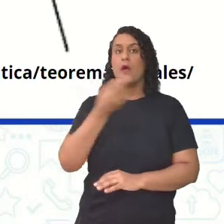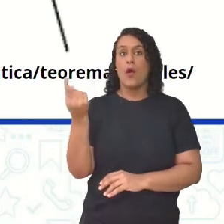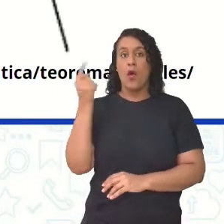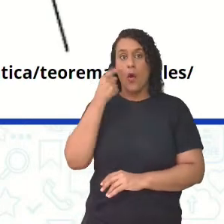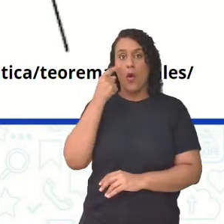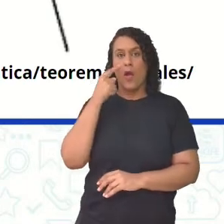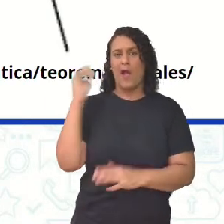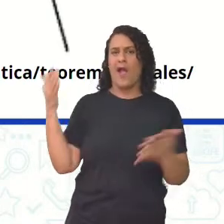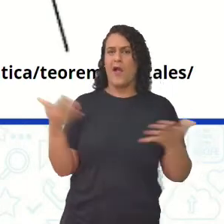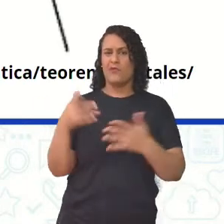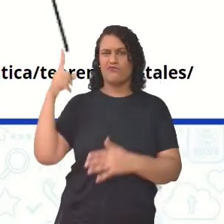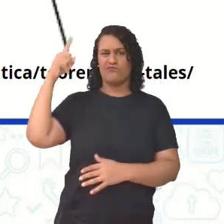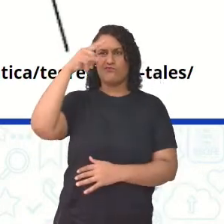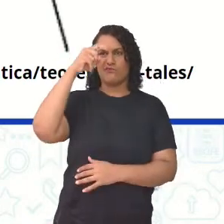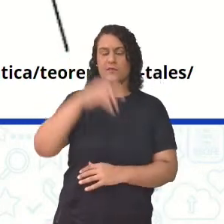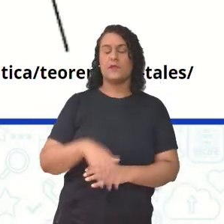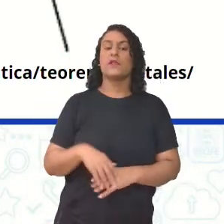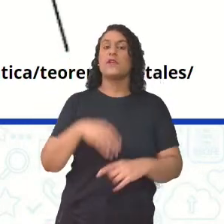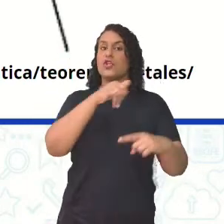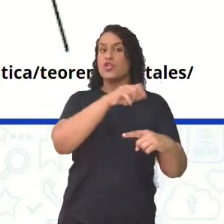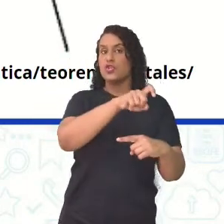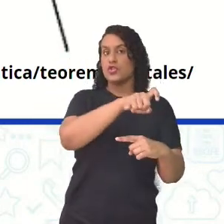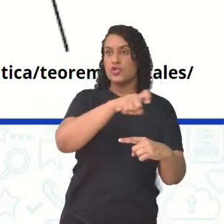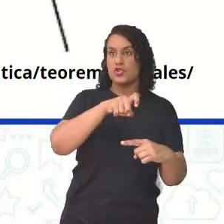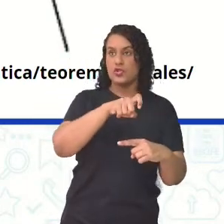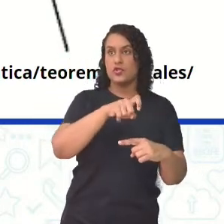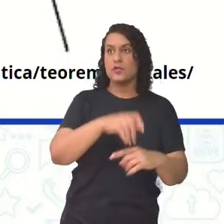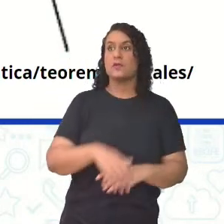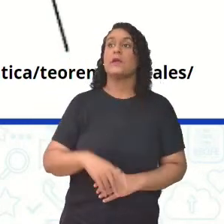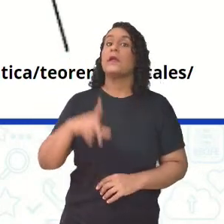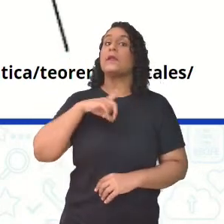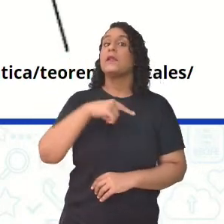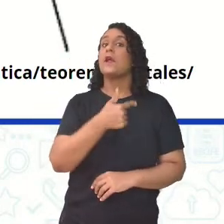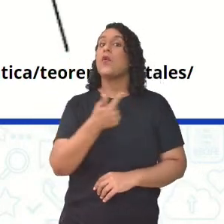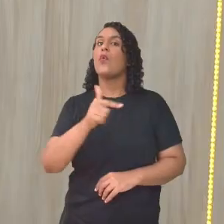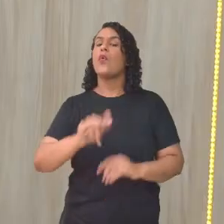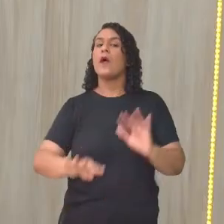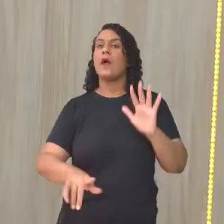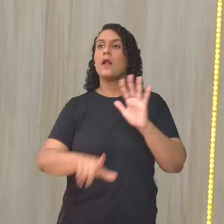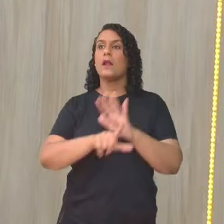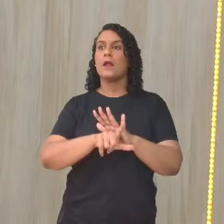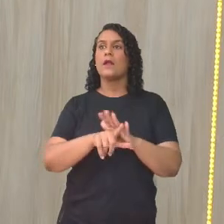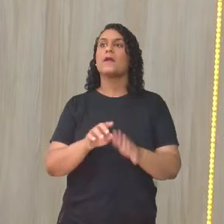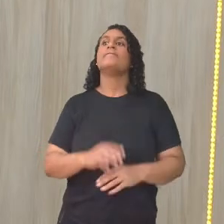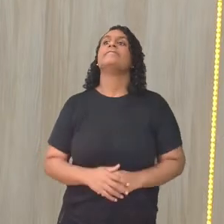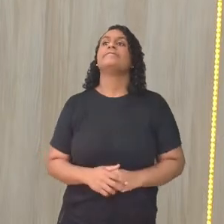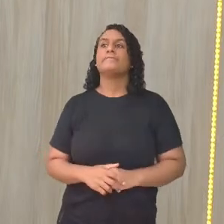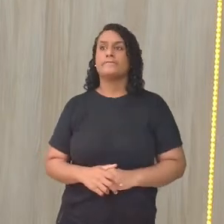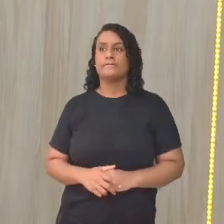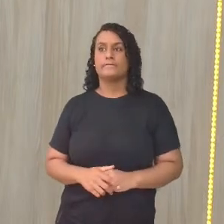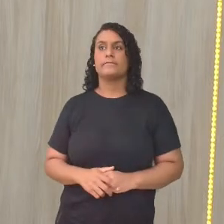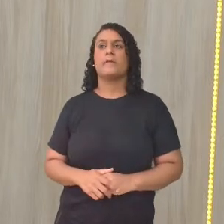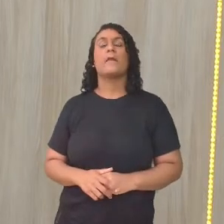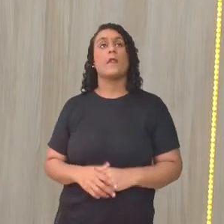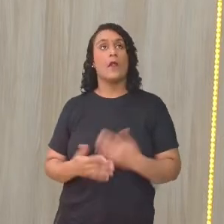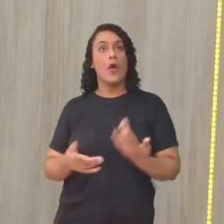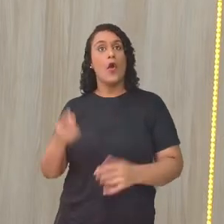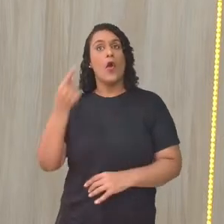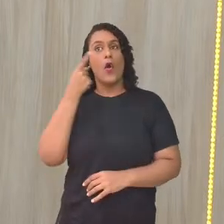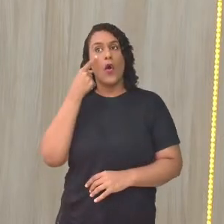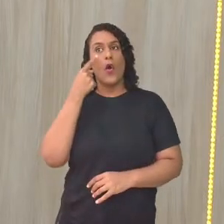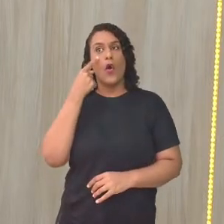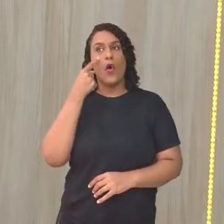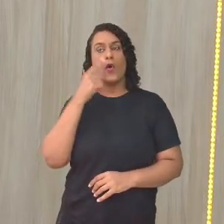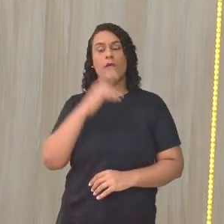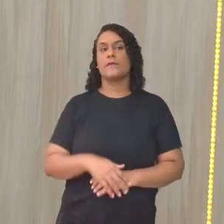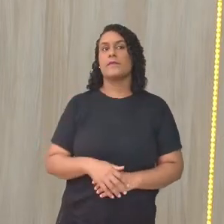aqui X, outra lei que ele tinha, Tales, era que um lado está para o todo quer dizer a